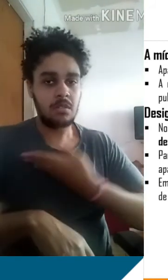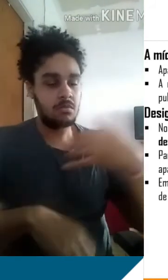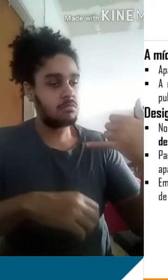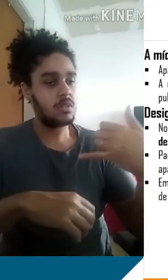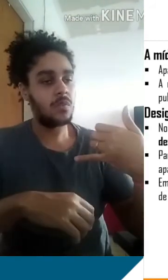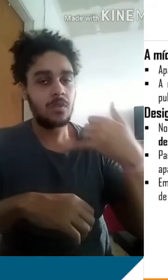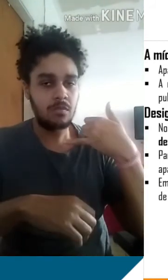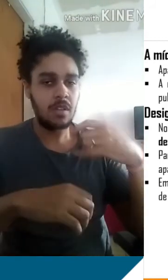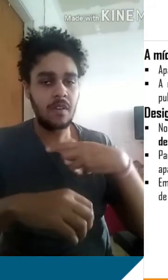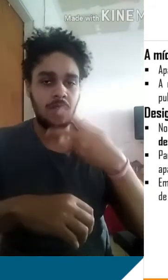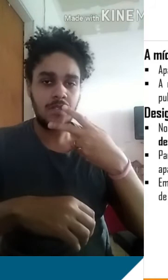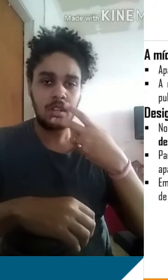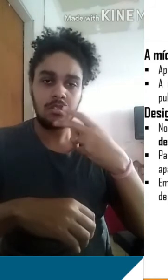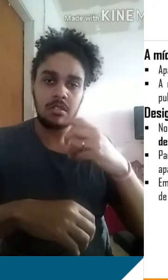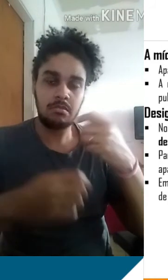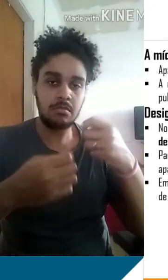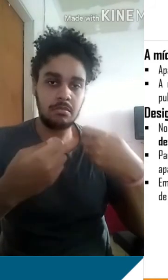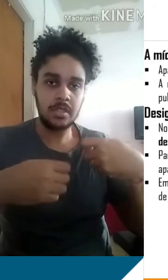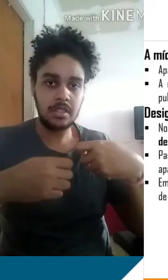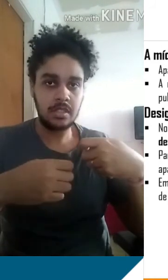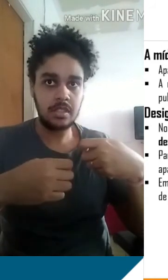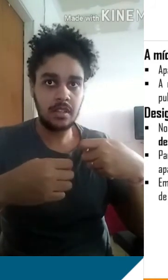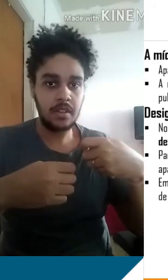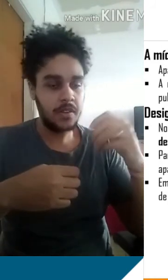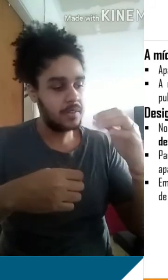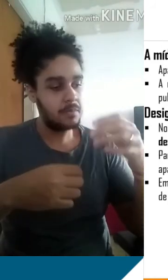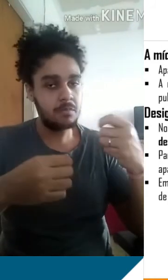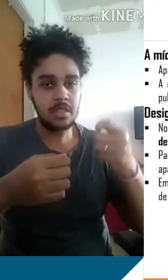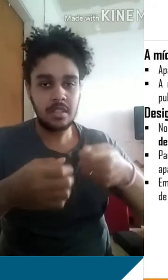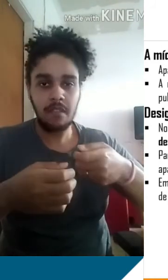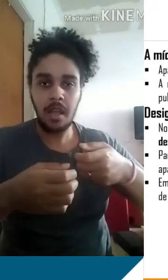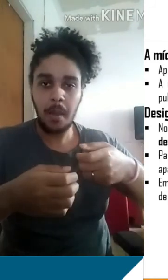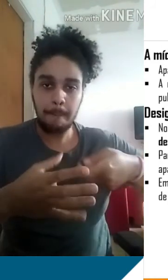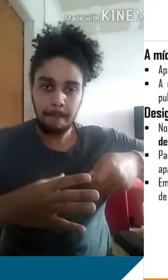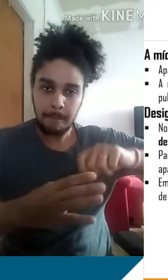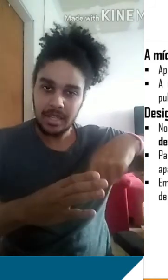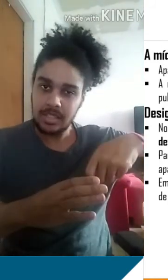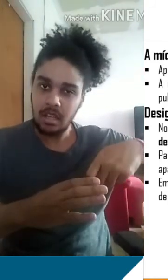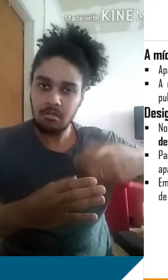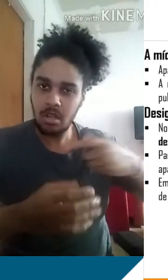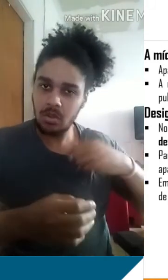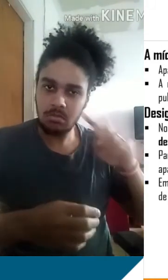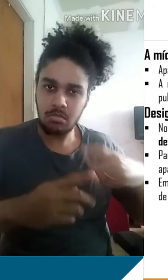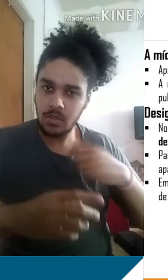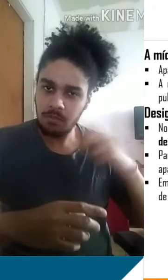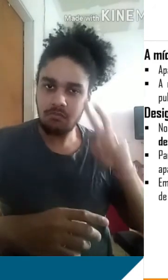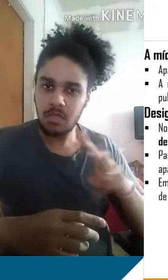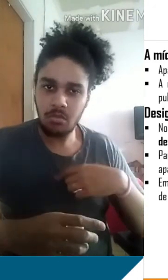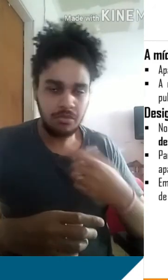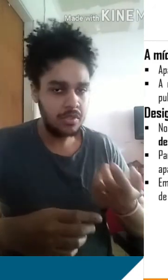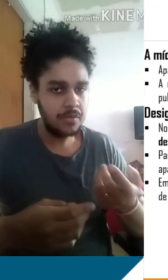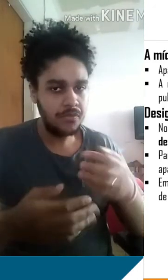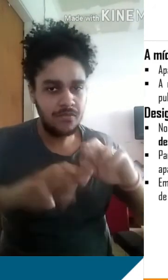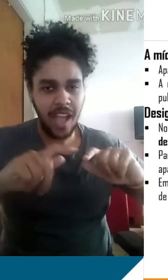Casa e Vídeo americanas e de várias lojas sobre ferro fundido, frigideira de ferro fundido. né? Só para você ver como a